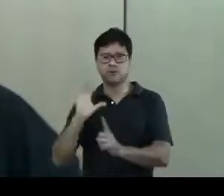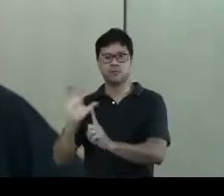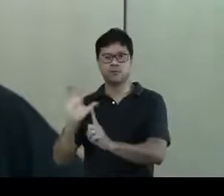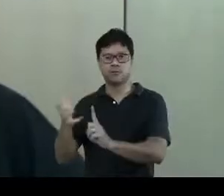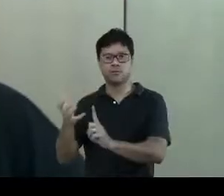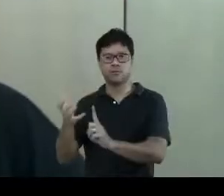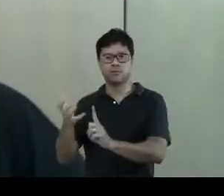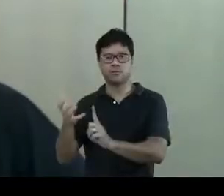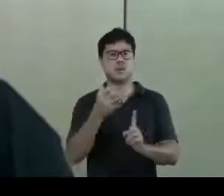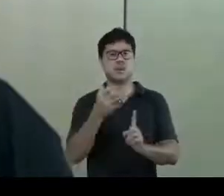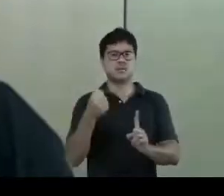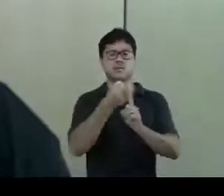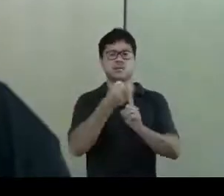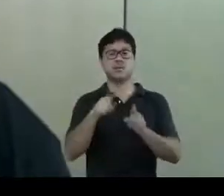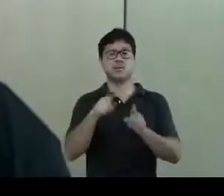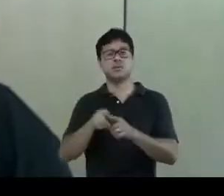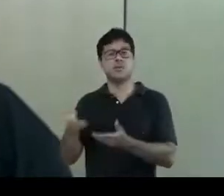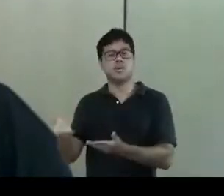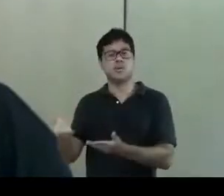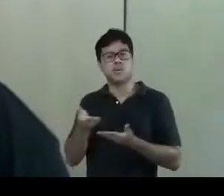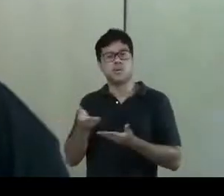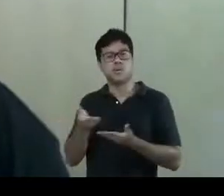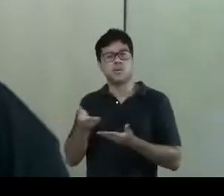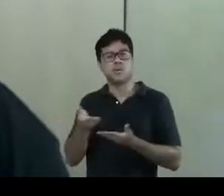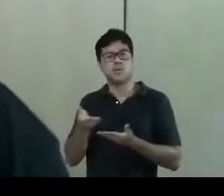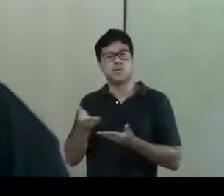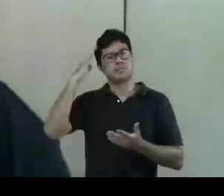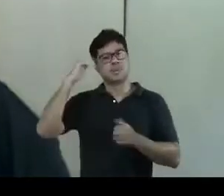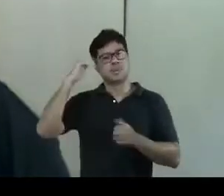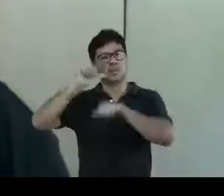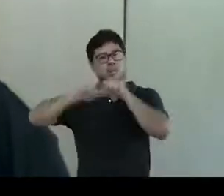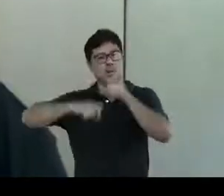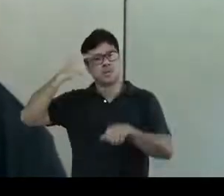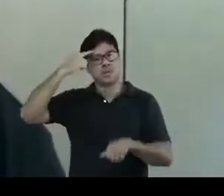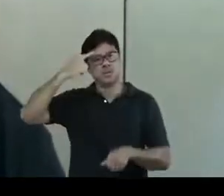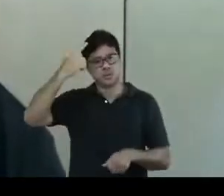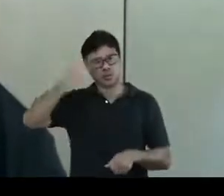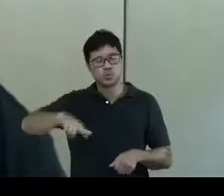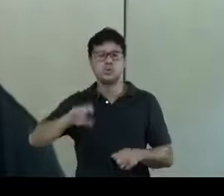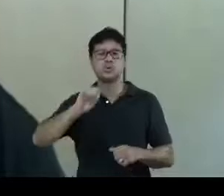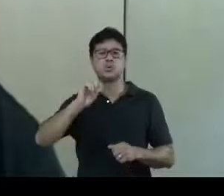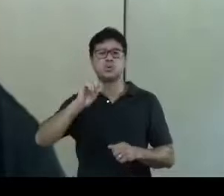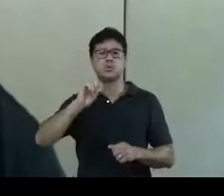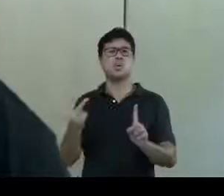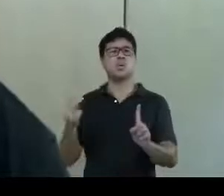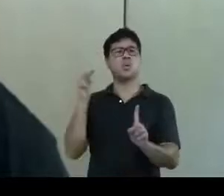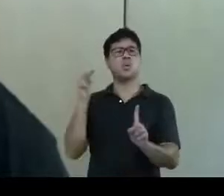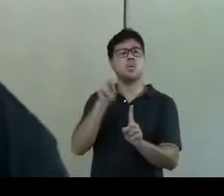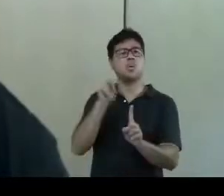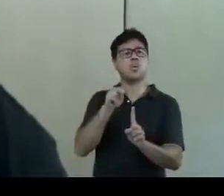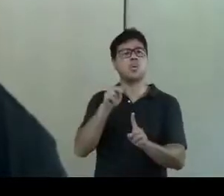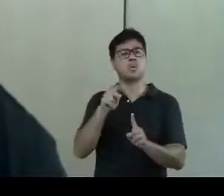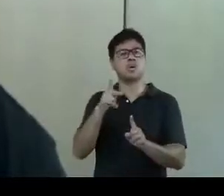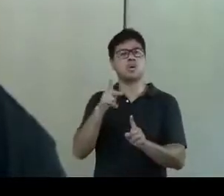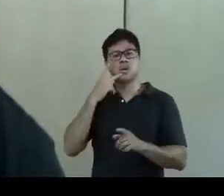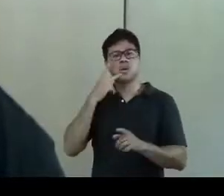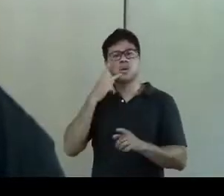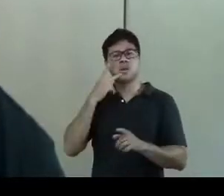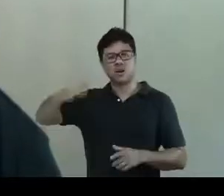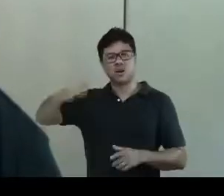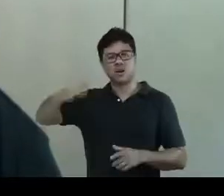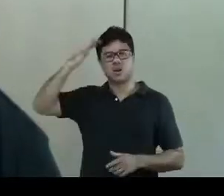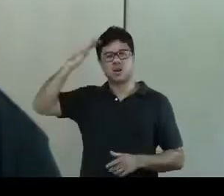impactadas e sendo, de alguma maneira, convidadas a se repensar, né, não apenas do ponto de vista dos seus aportes